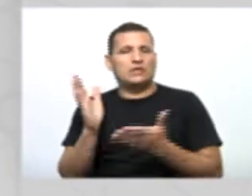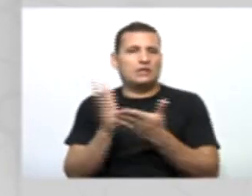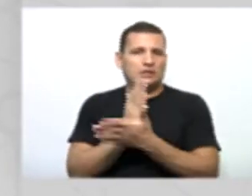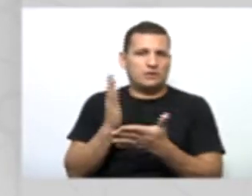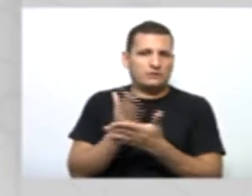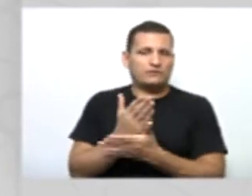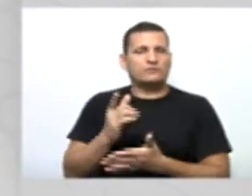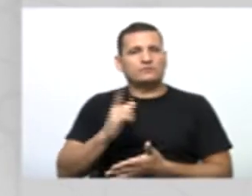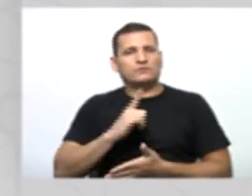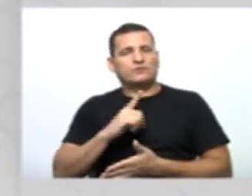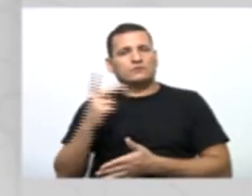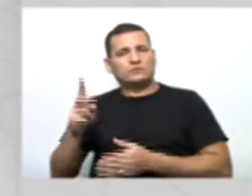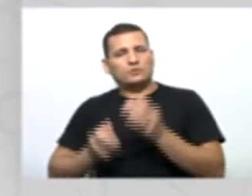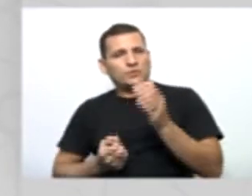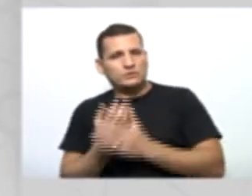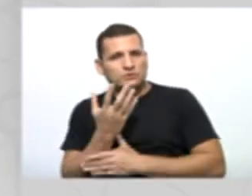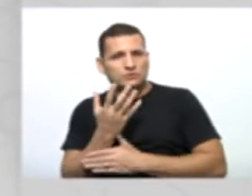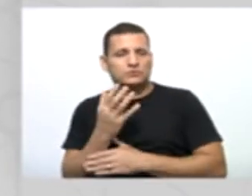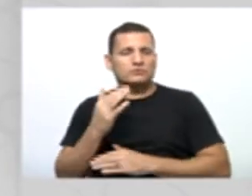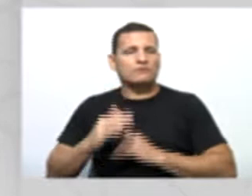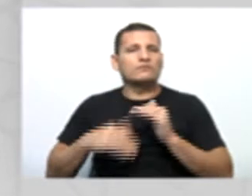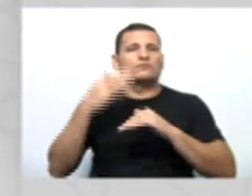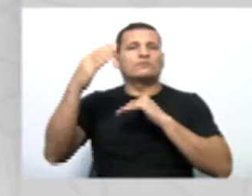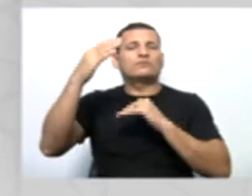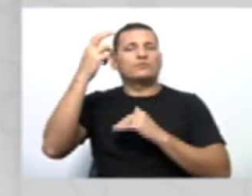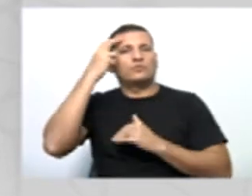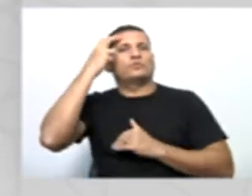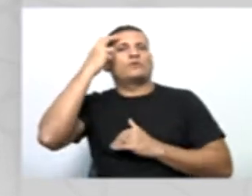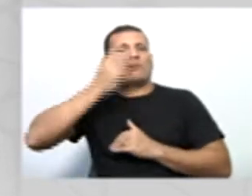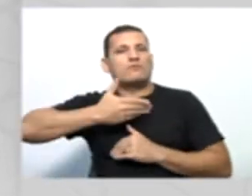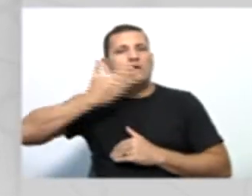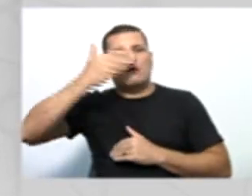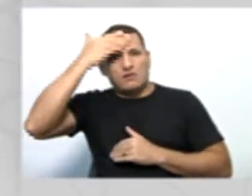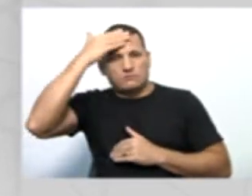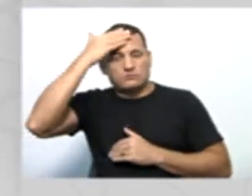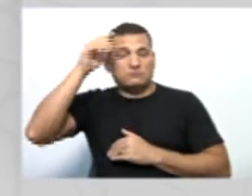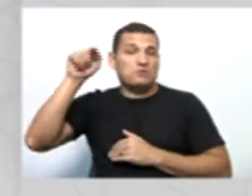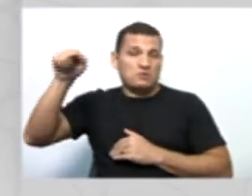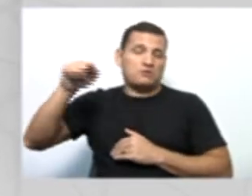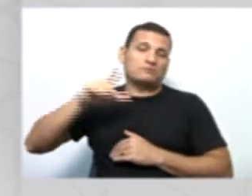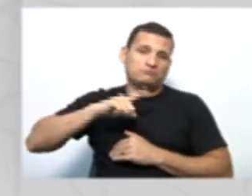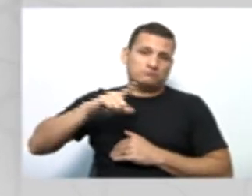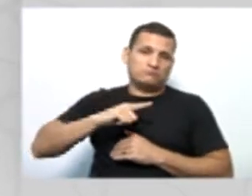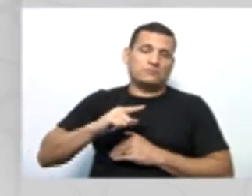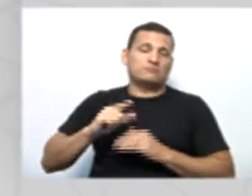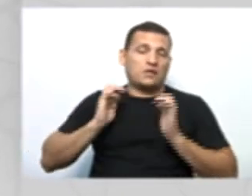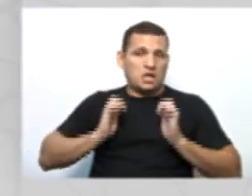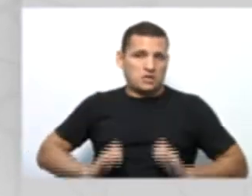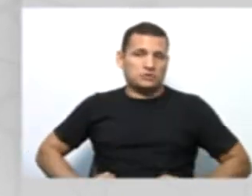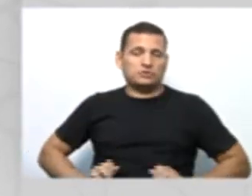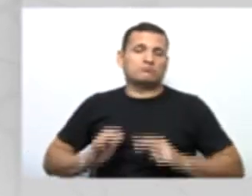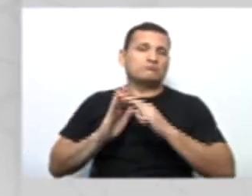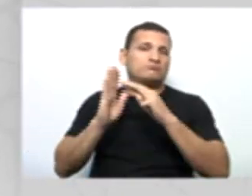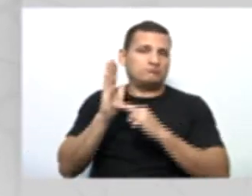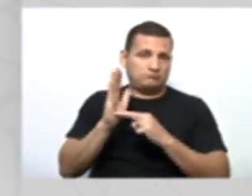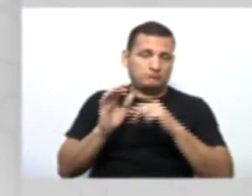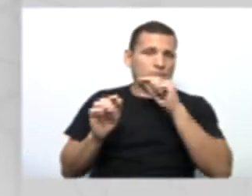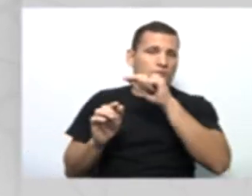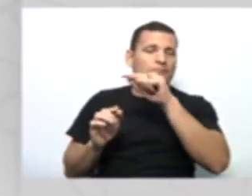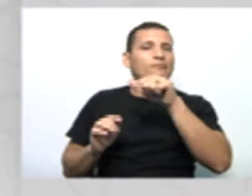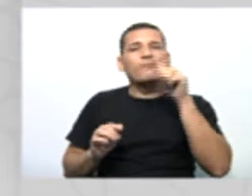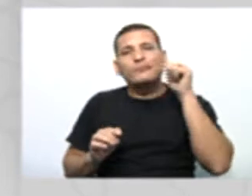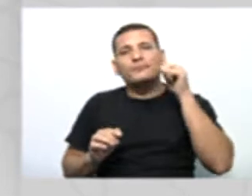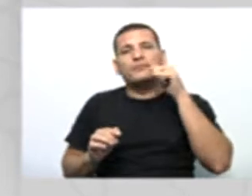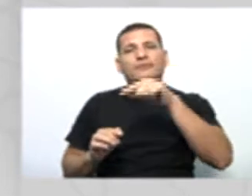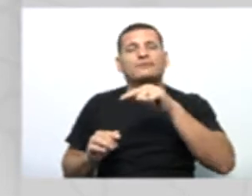sua origem na formação cultural árabe, eles determinam, esses princípios éticos e morais, que essas mulheres